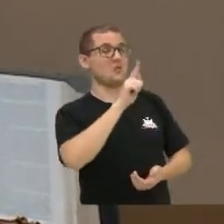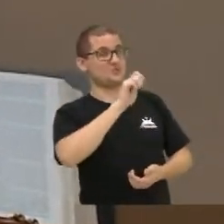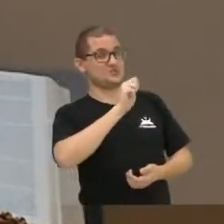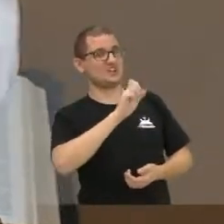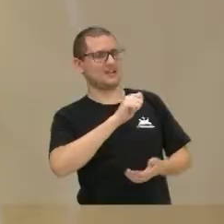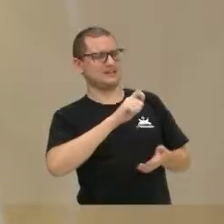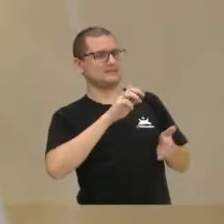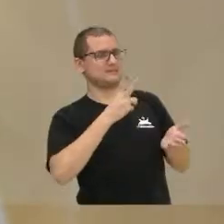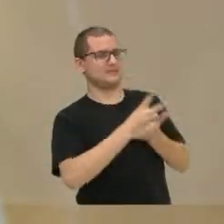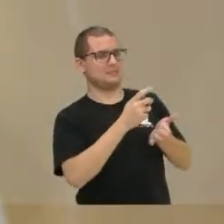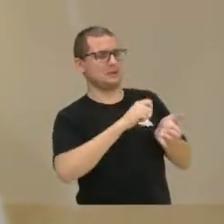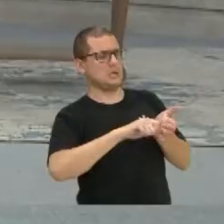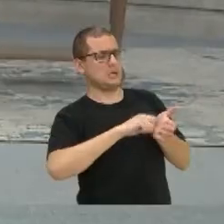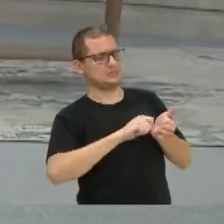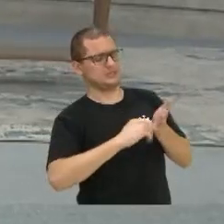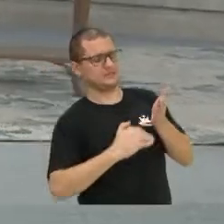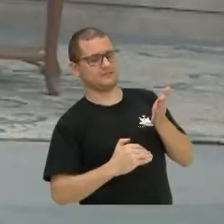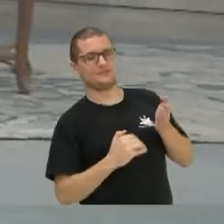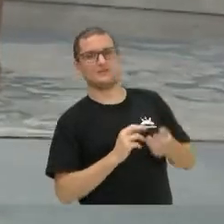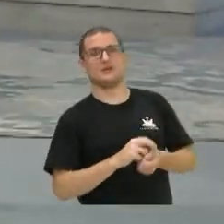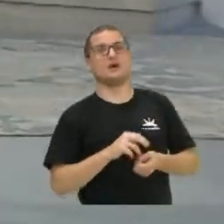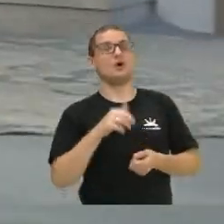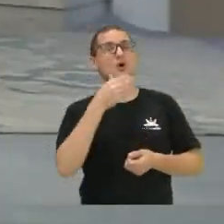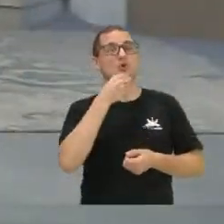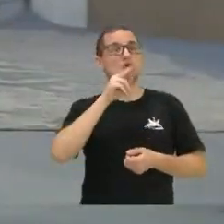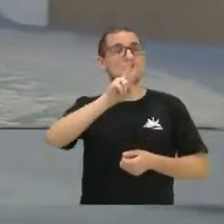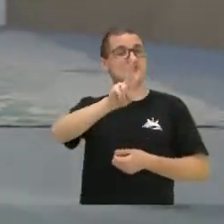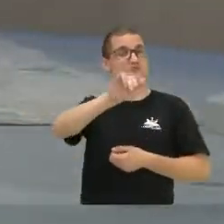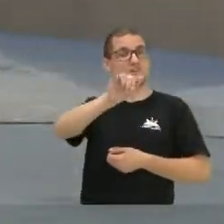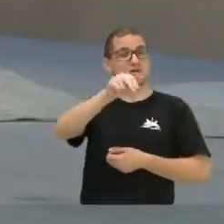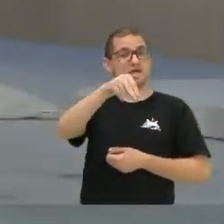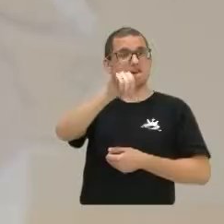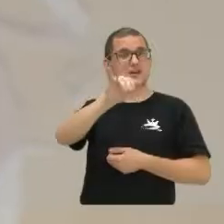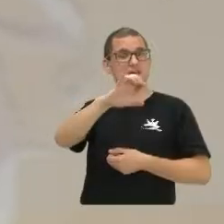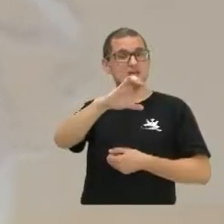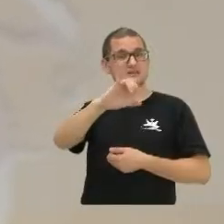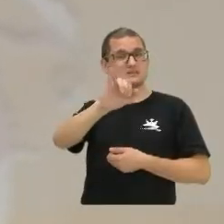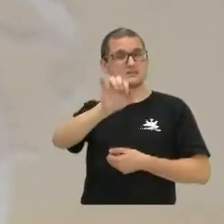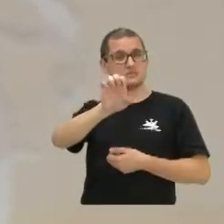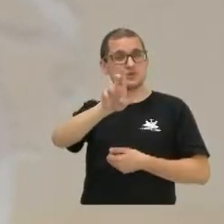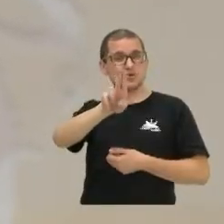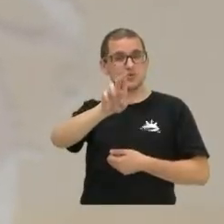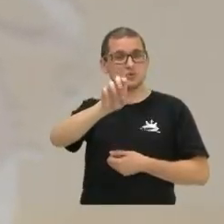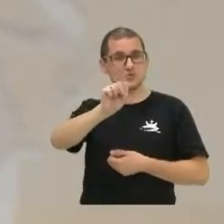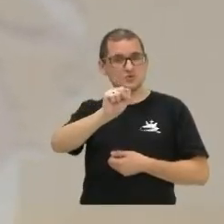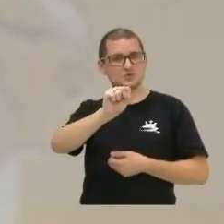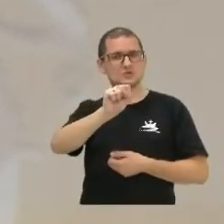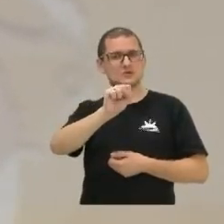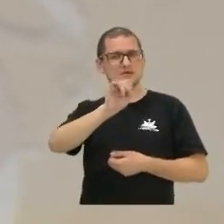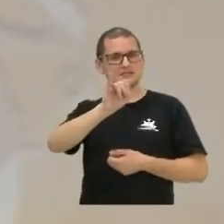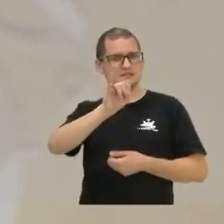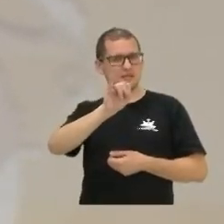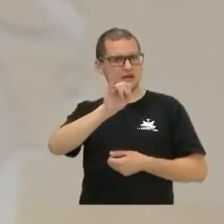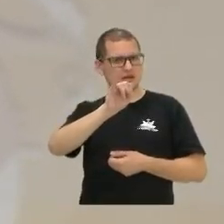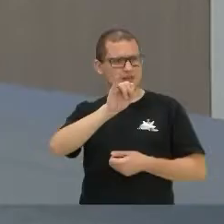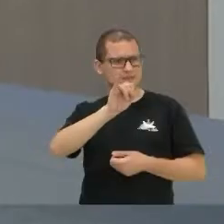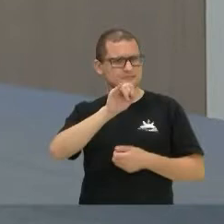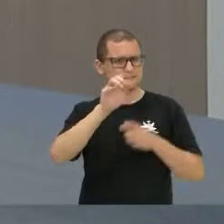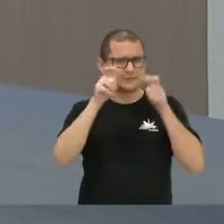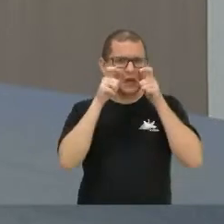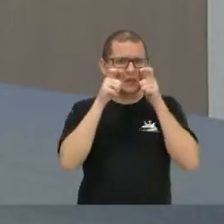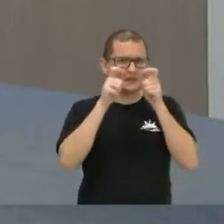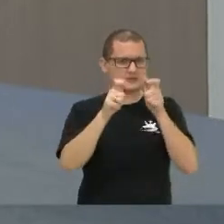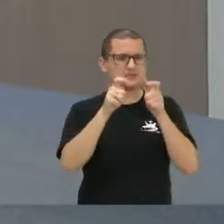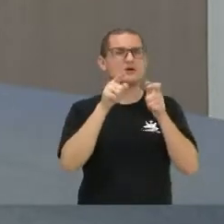baixo o vinícius ele quando está mais concentrado ele compreender também hoje ele